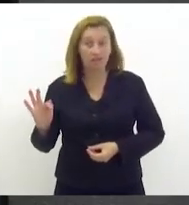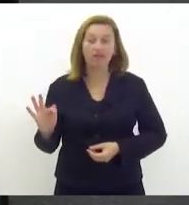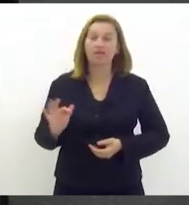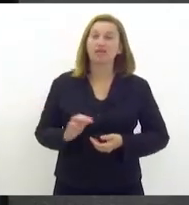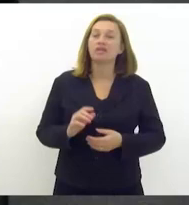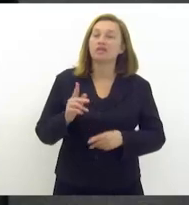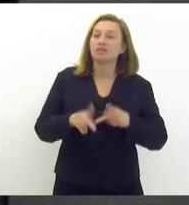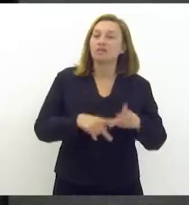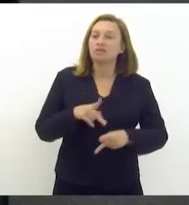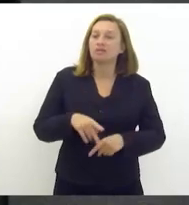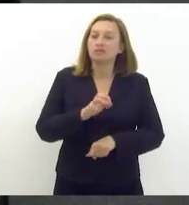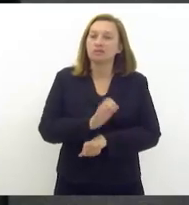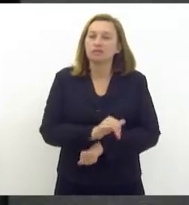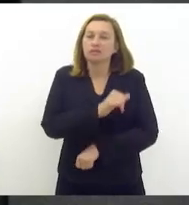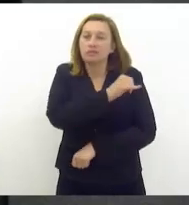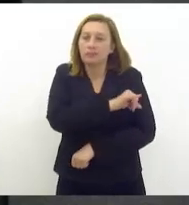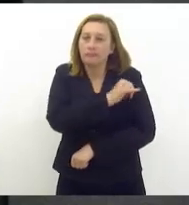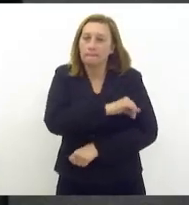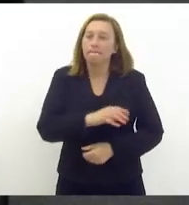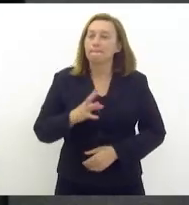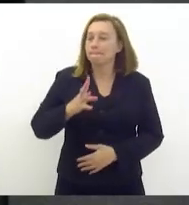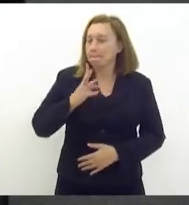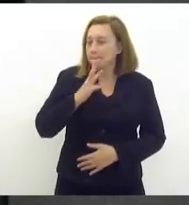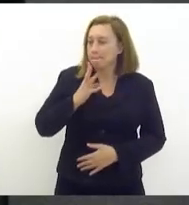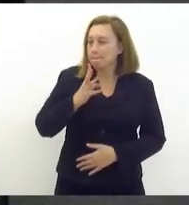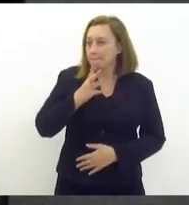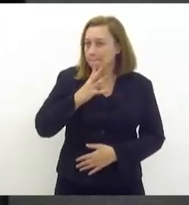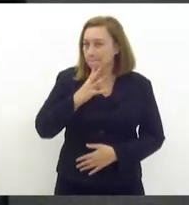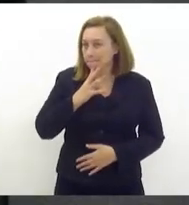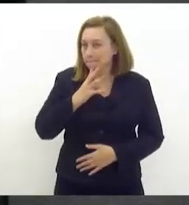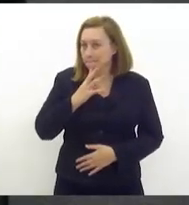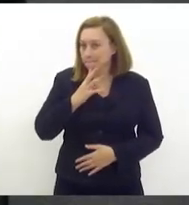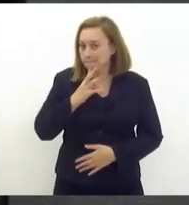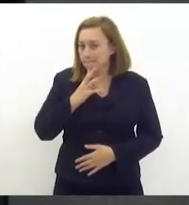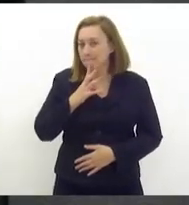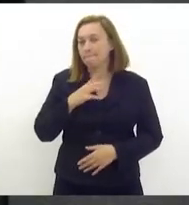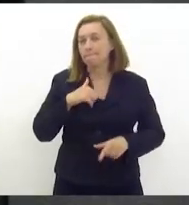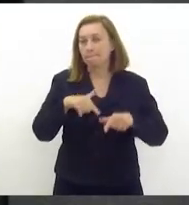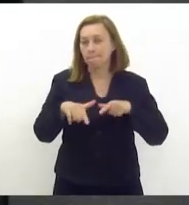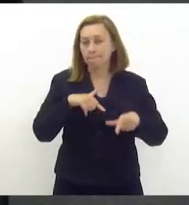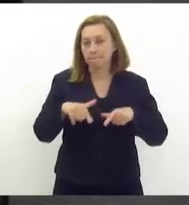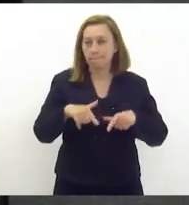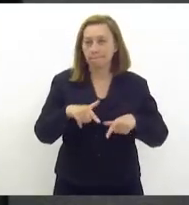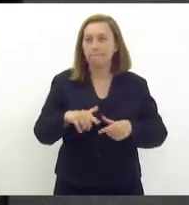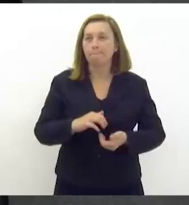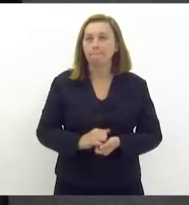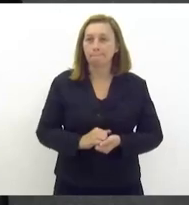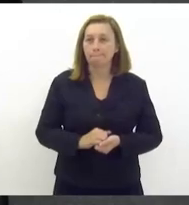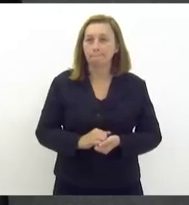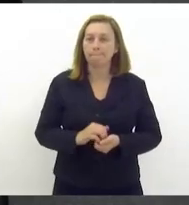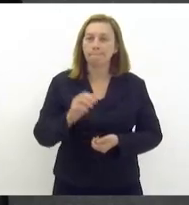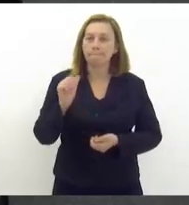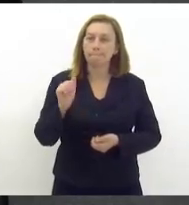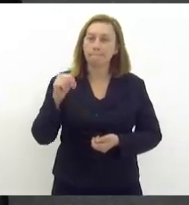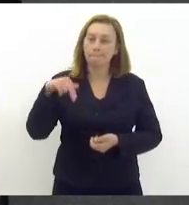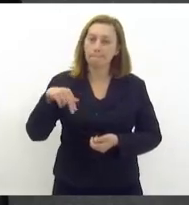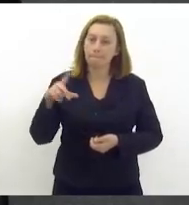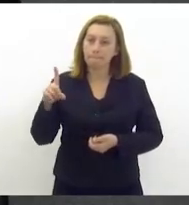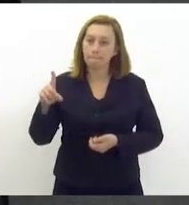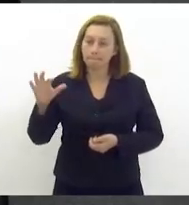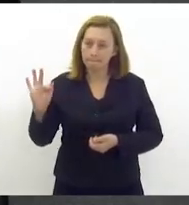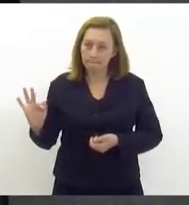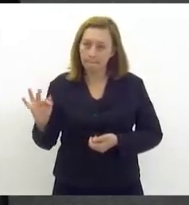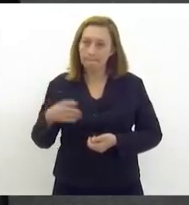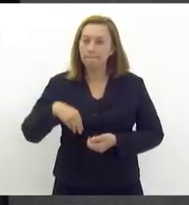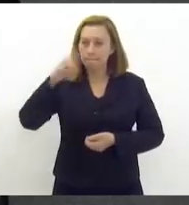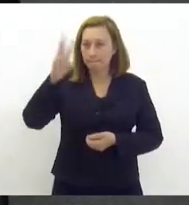do Estado do Rio de Janeiro reconhece aos relevantes serviços prestados pelandfe e quem quiser